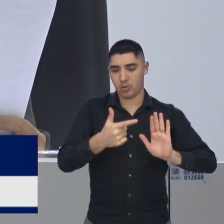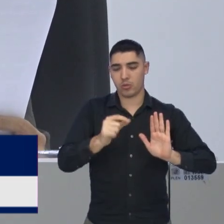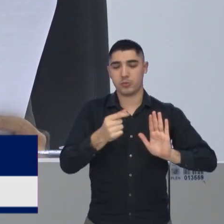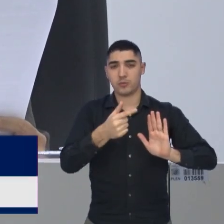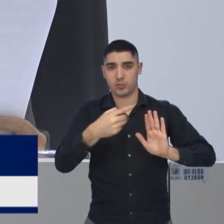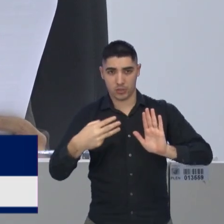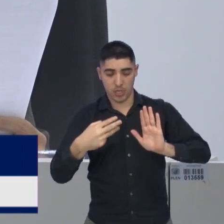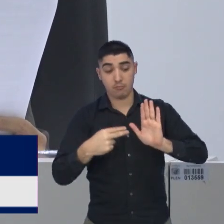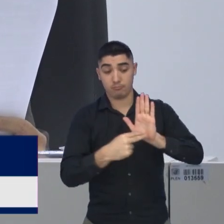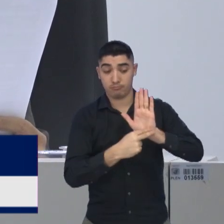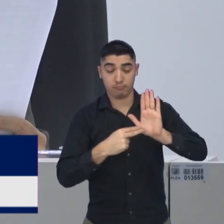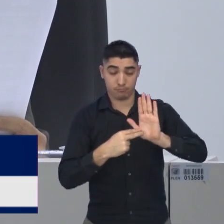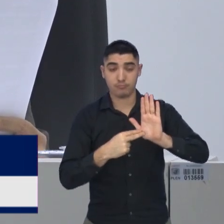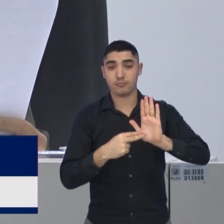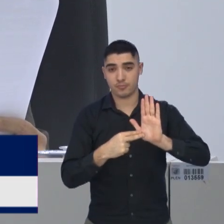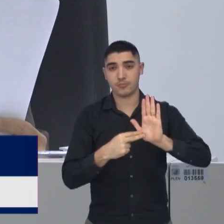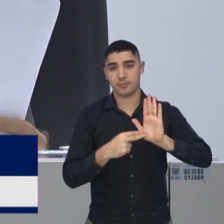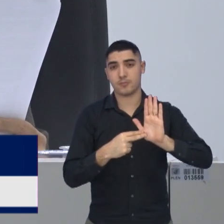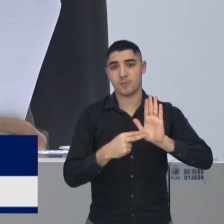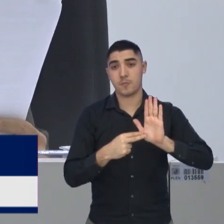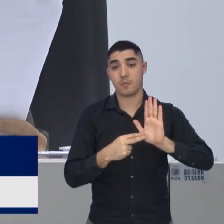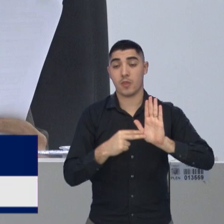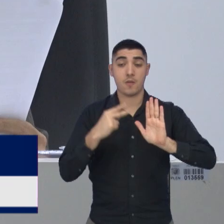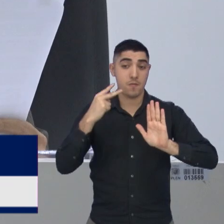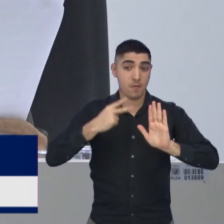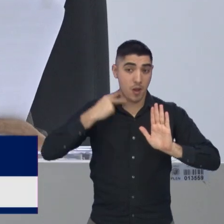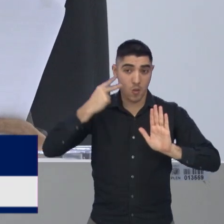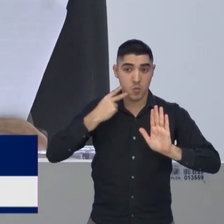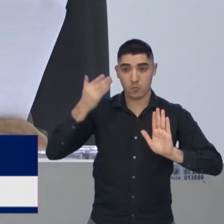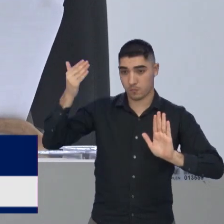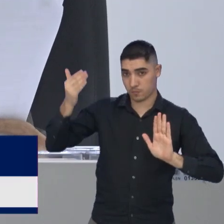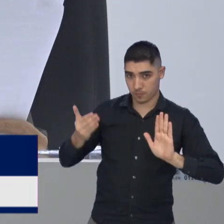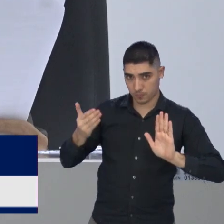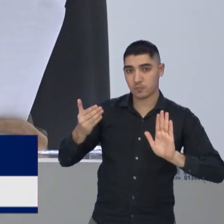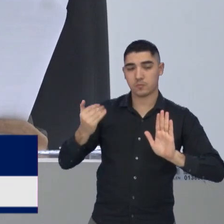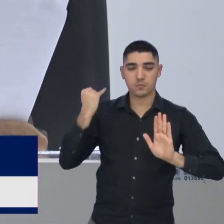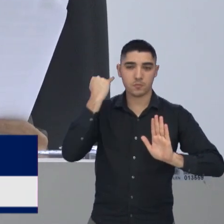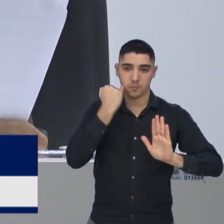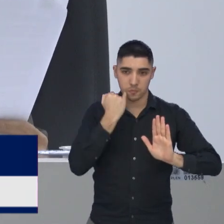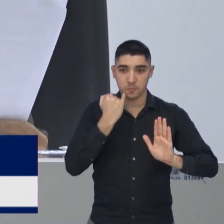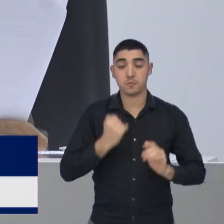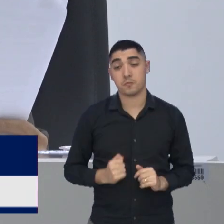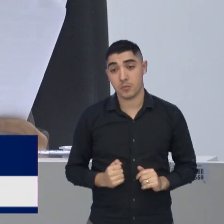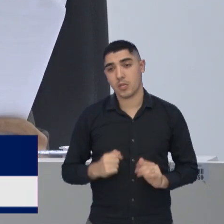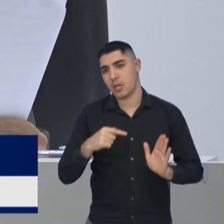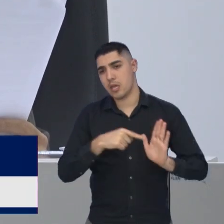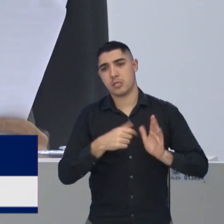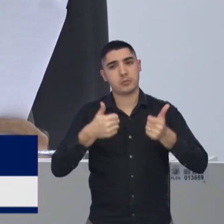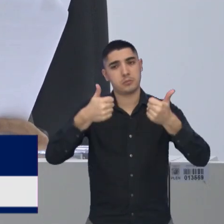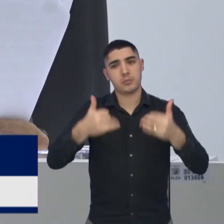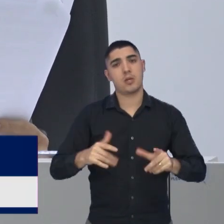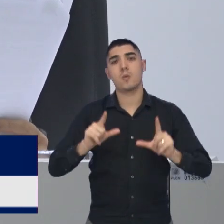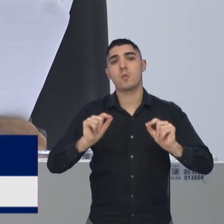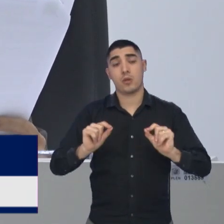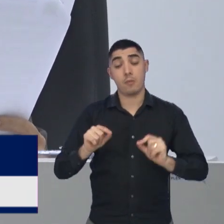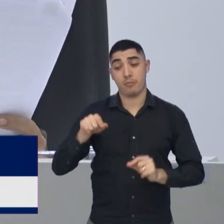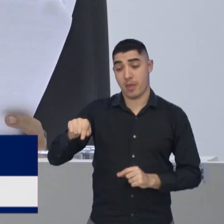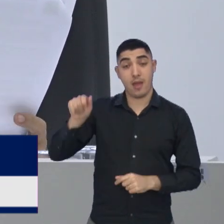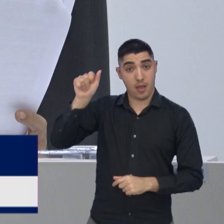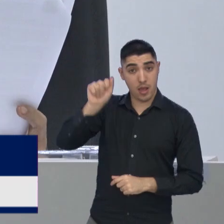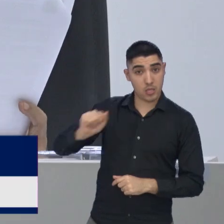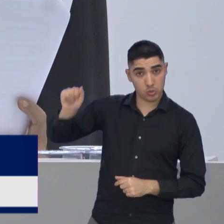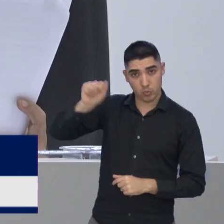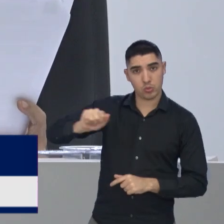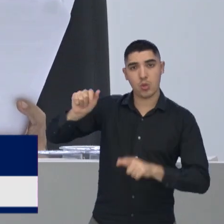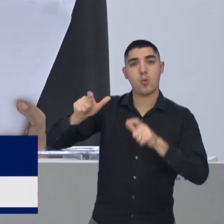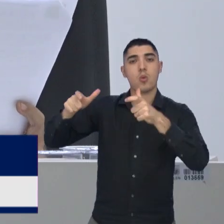361/2023. Autoria, vereador Zé Luiz. Declara de utilidade pública a Associação